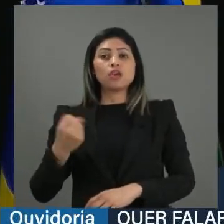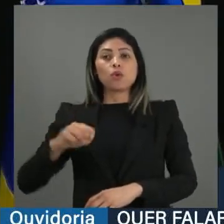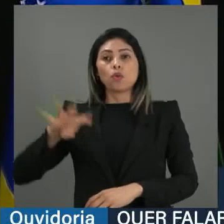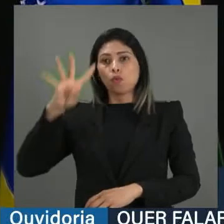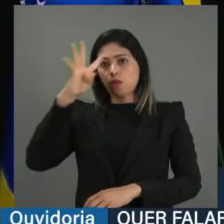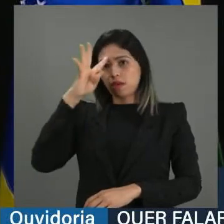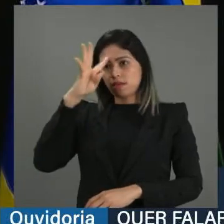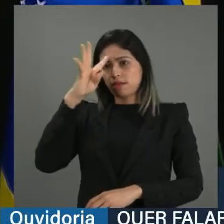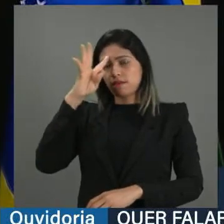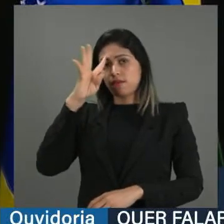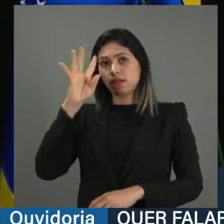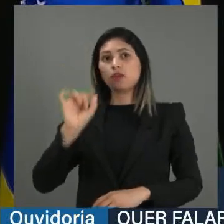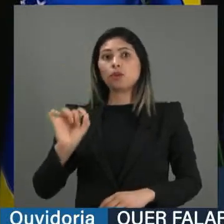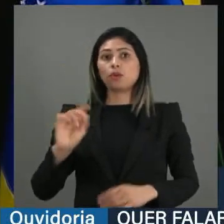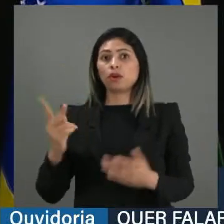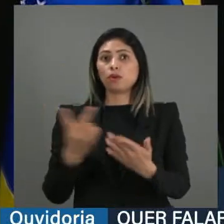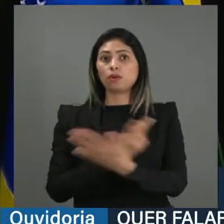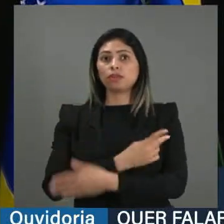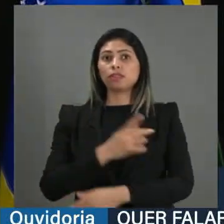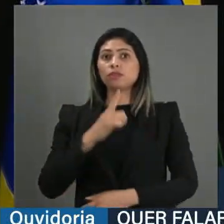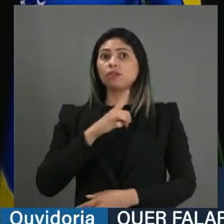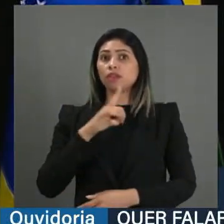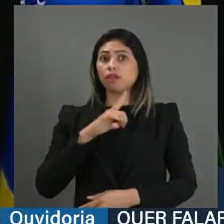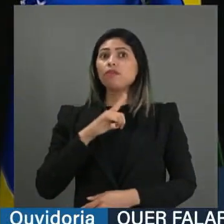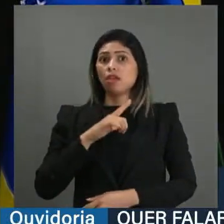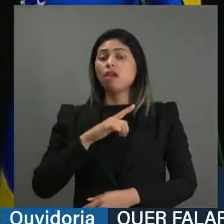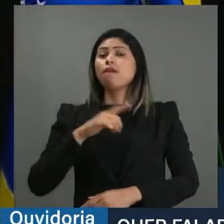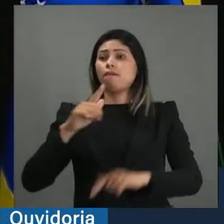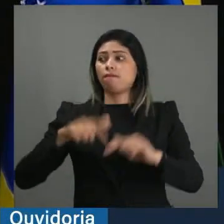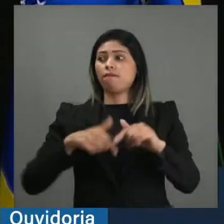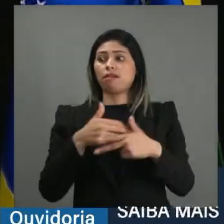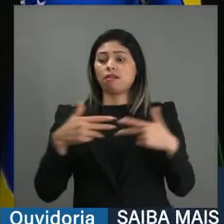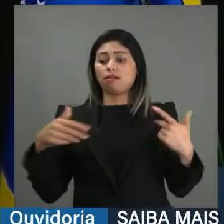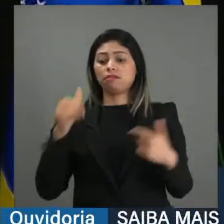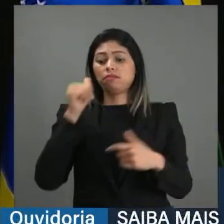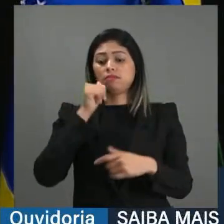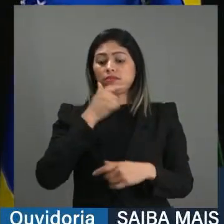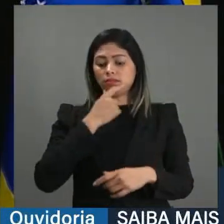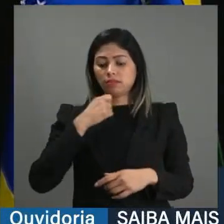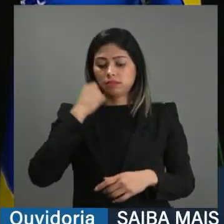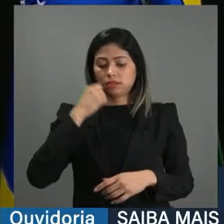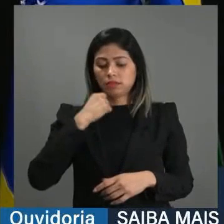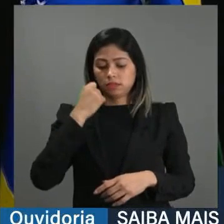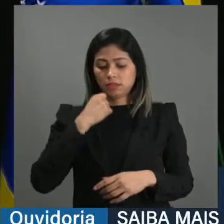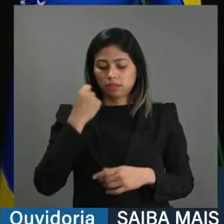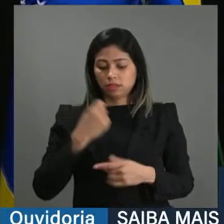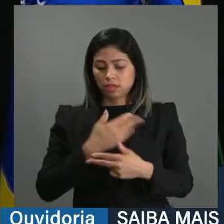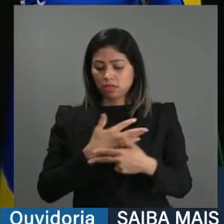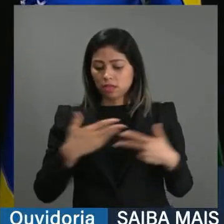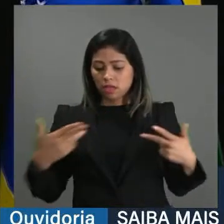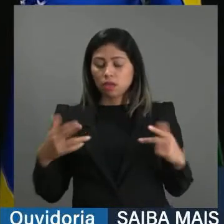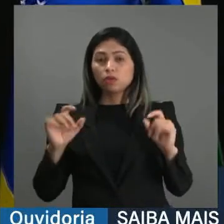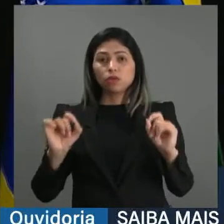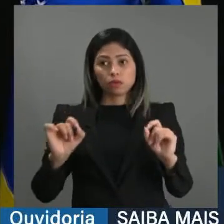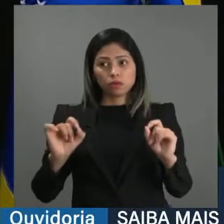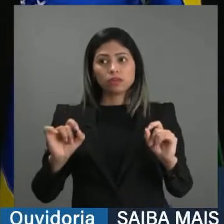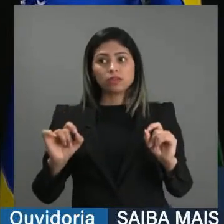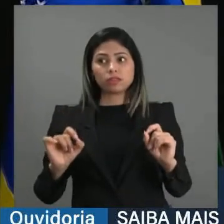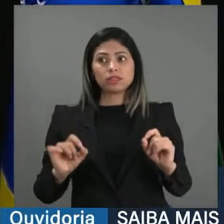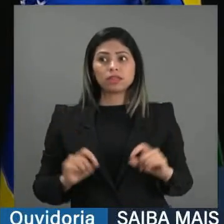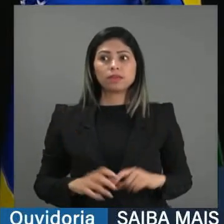foi criado um impasse. Estavam lá senadores tentando buscar solução de todas as formas para que